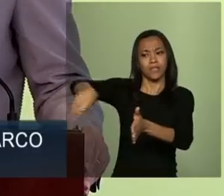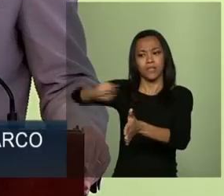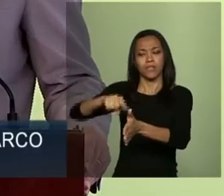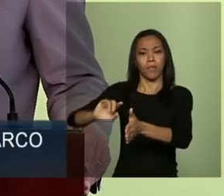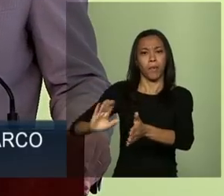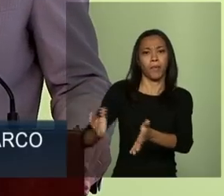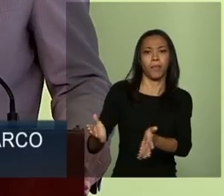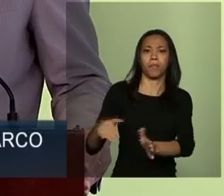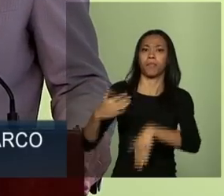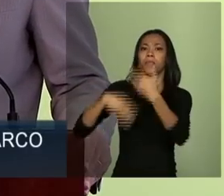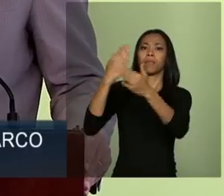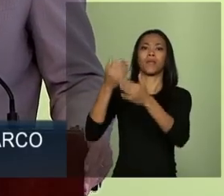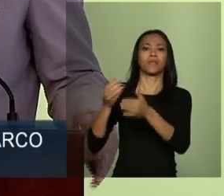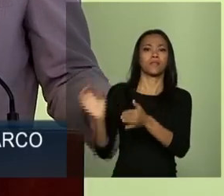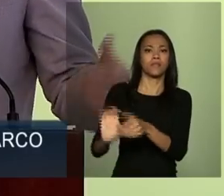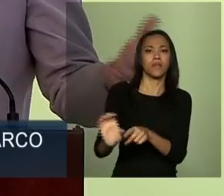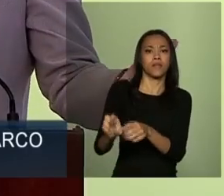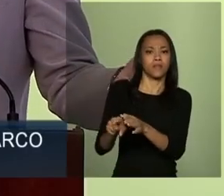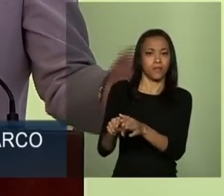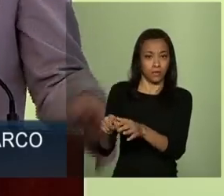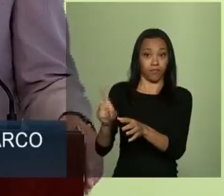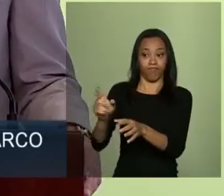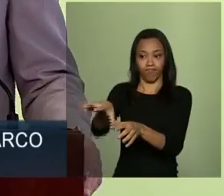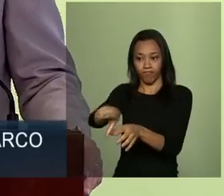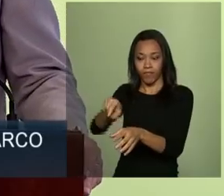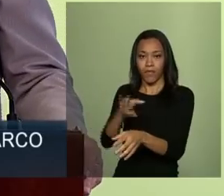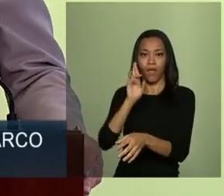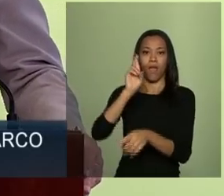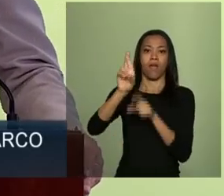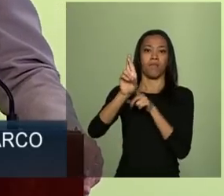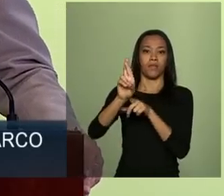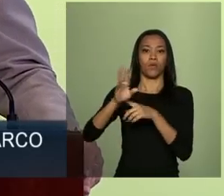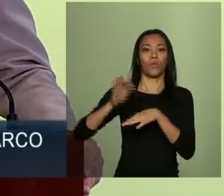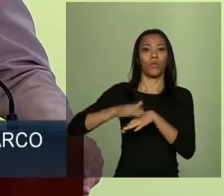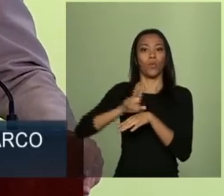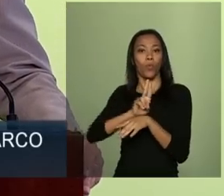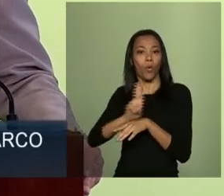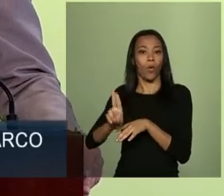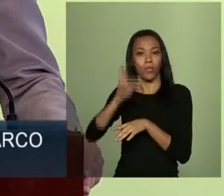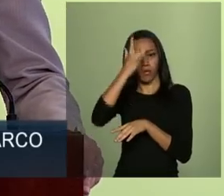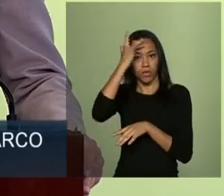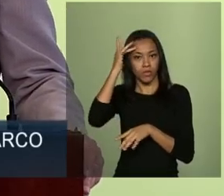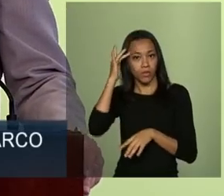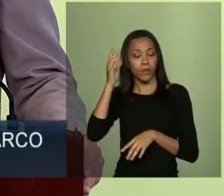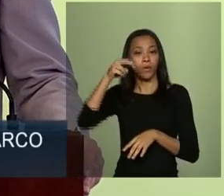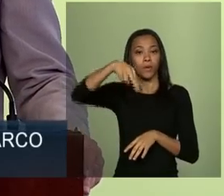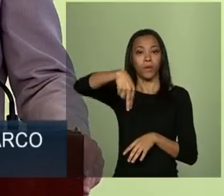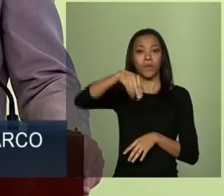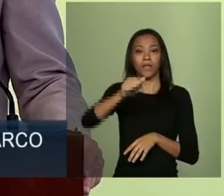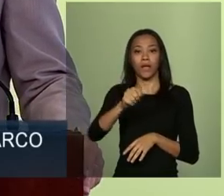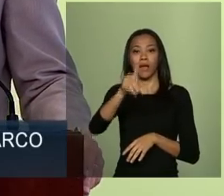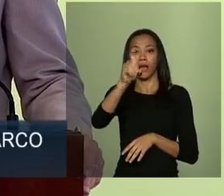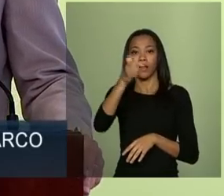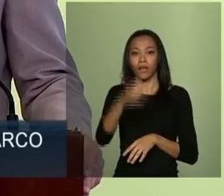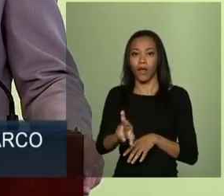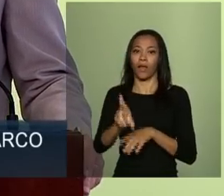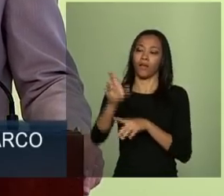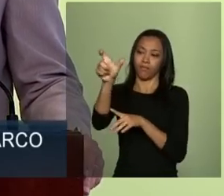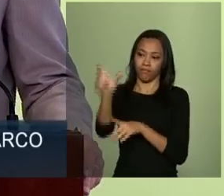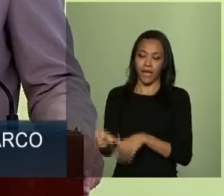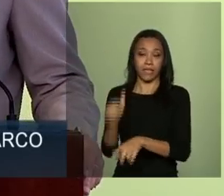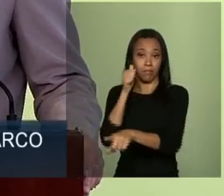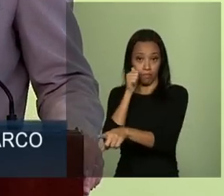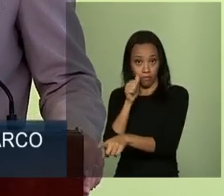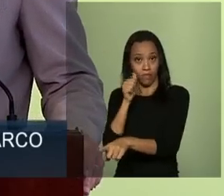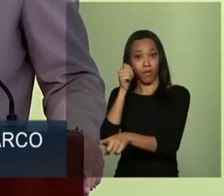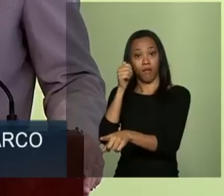Ciência, e agradeço na figura da sua presidente, da professora Helena Nader, que permanentemente